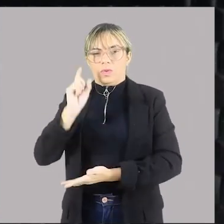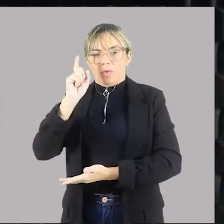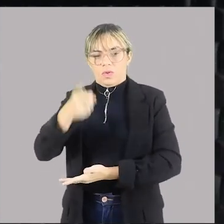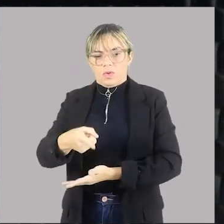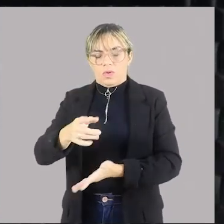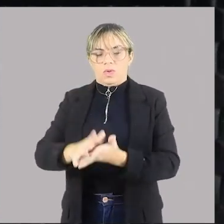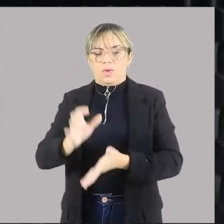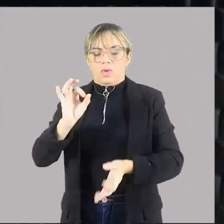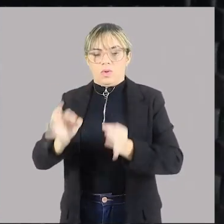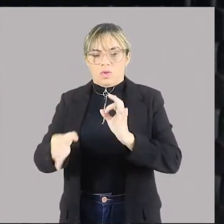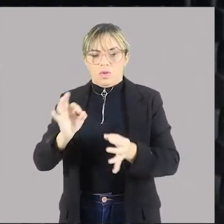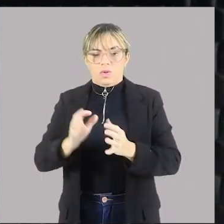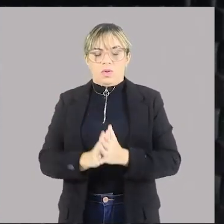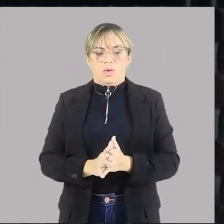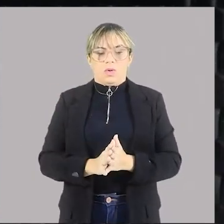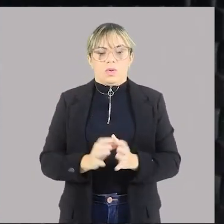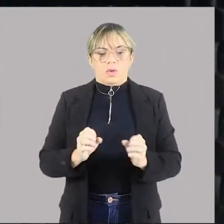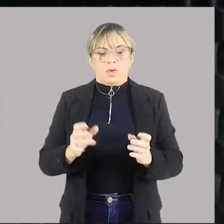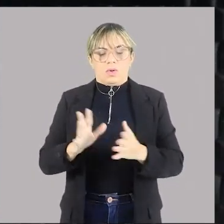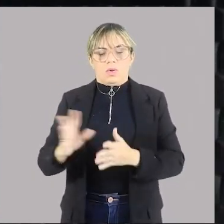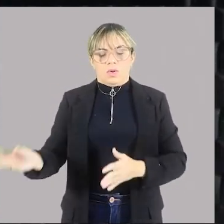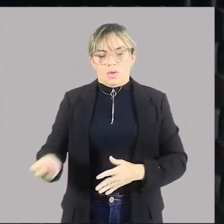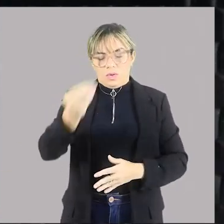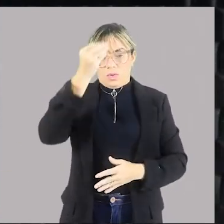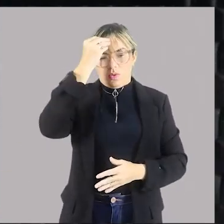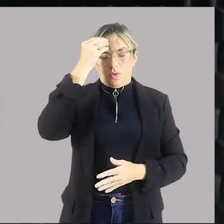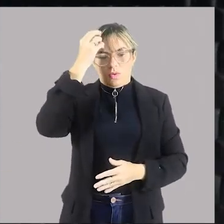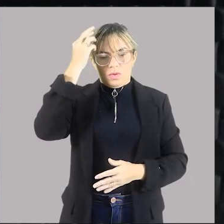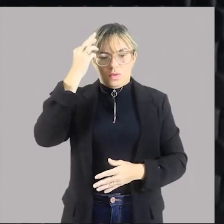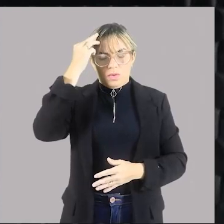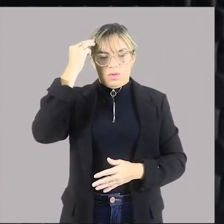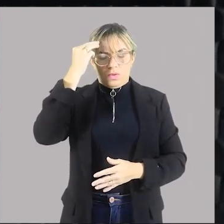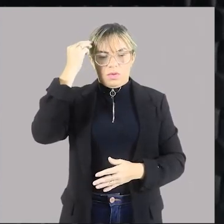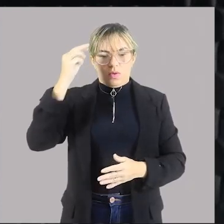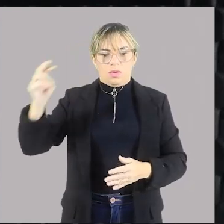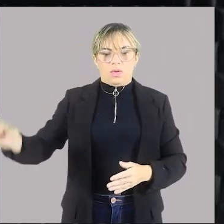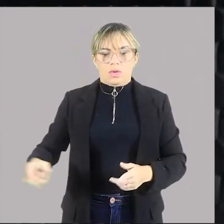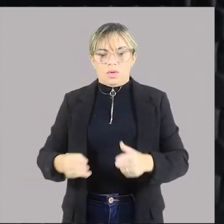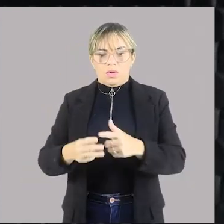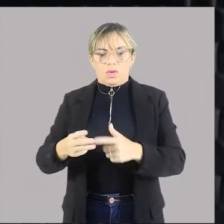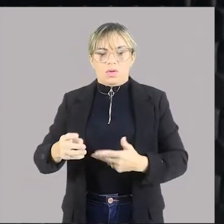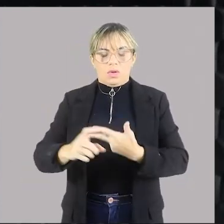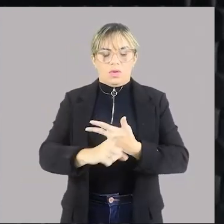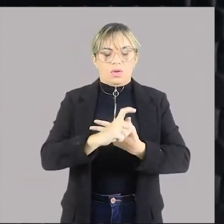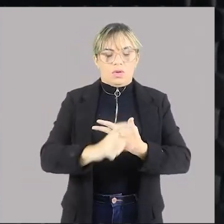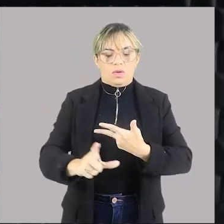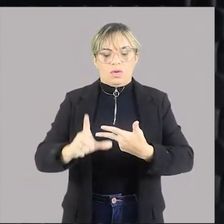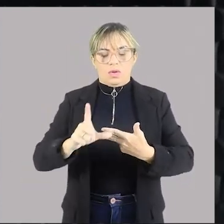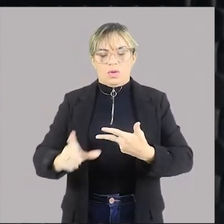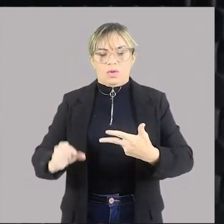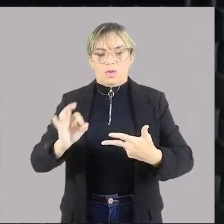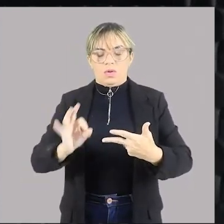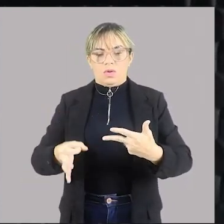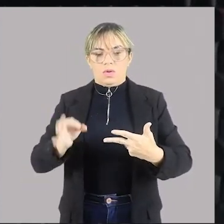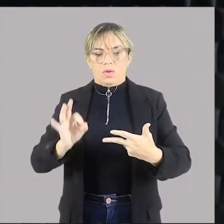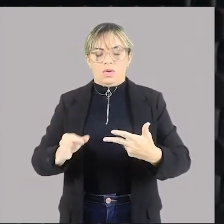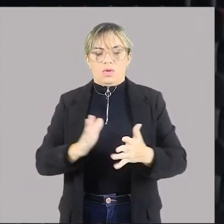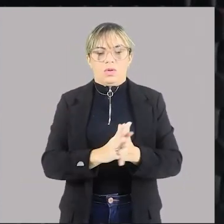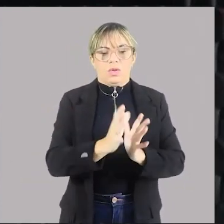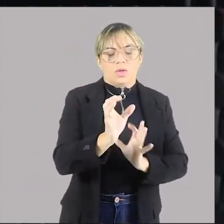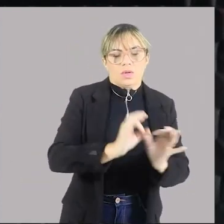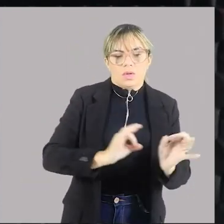função jurisdicional. Recordem-se disso, porque essas três funções típicas são parte da nossa